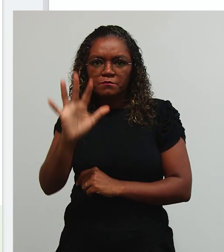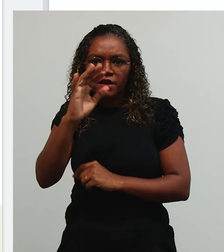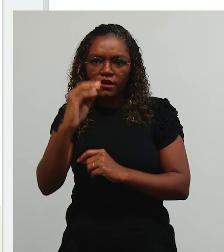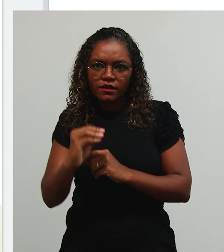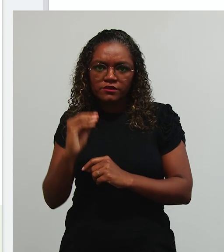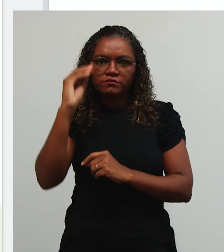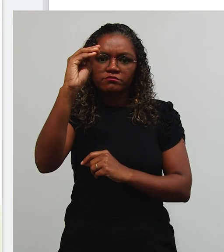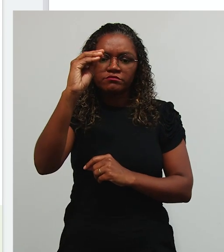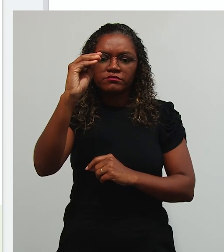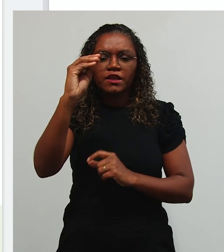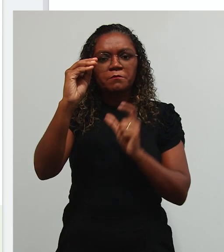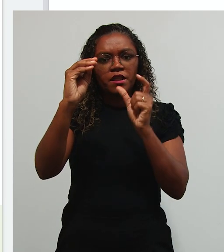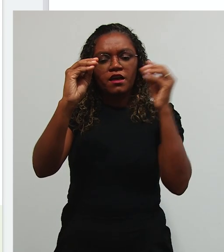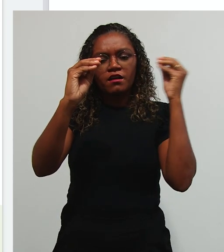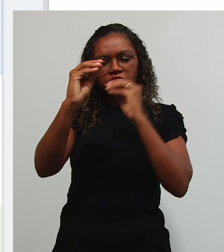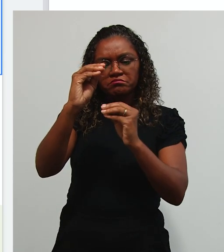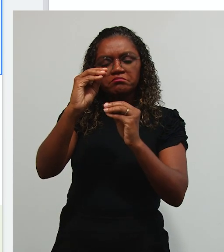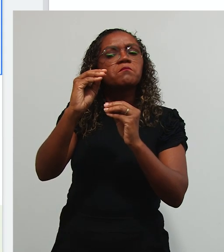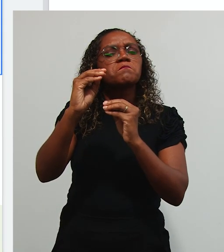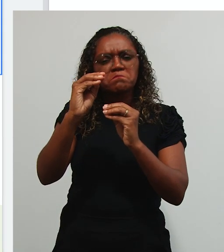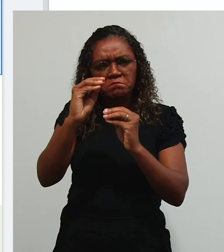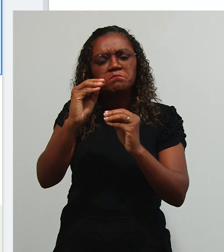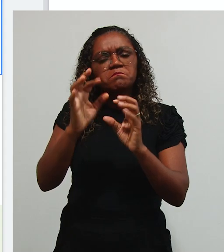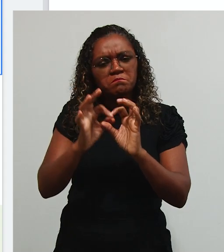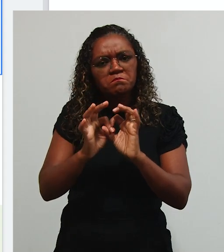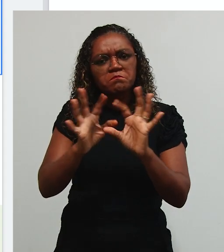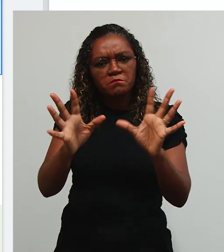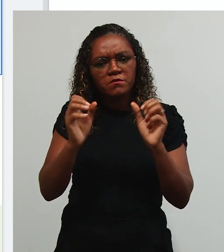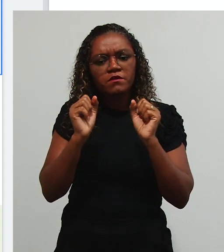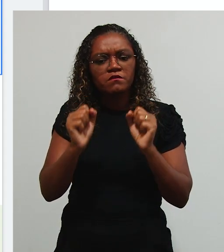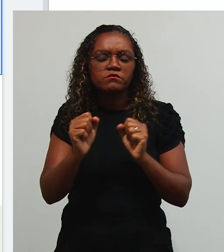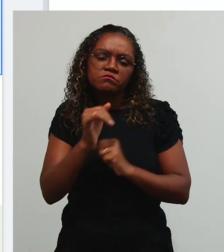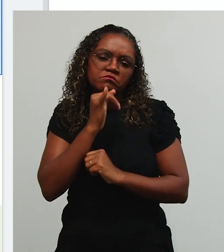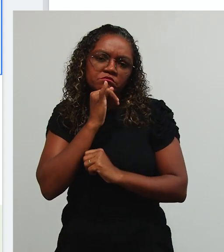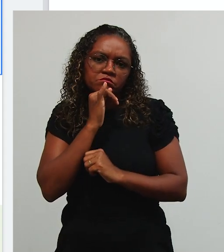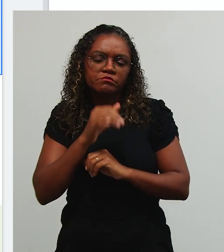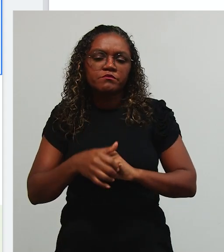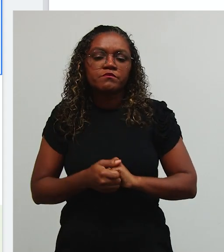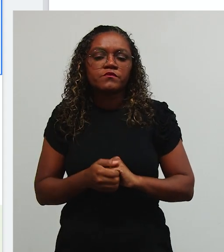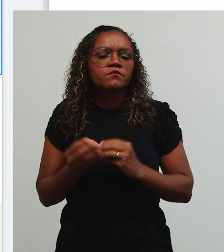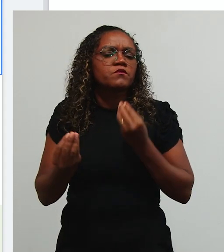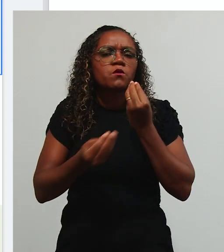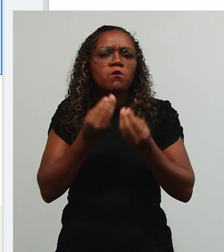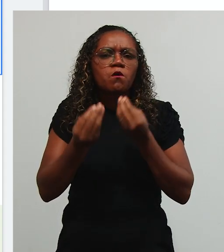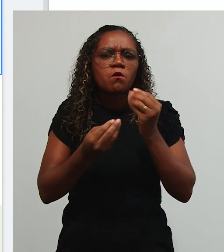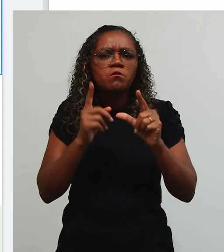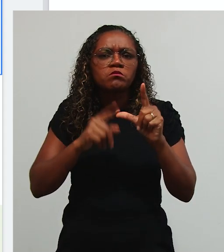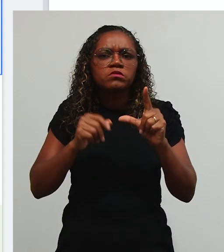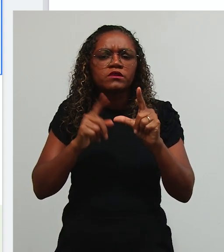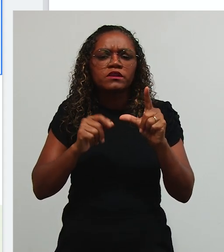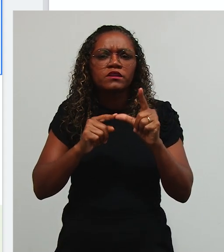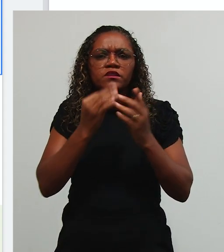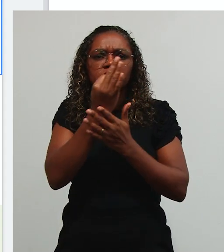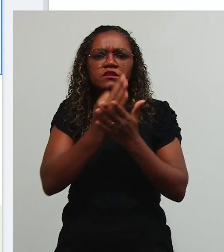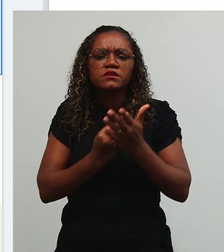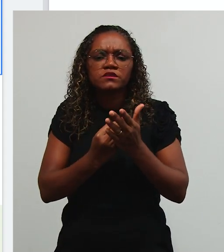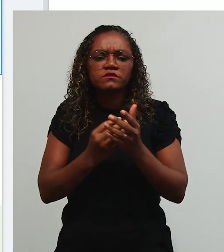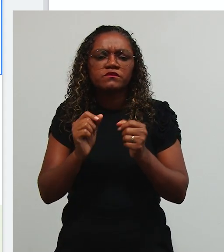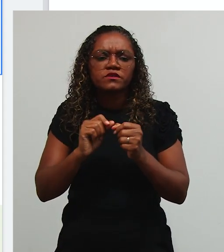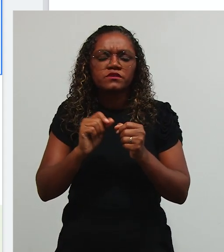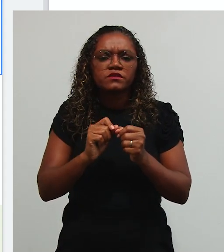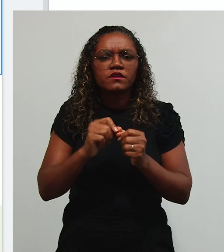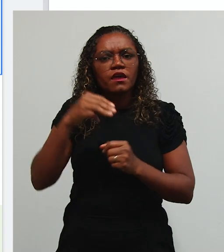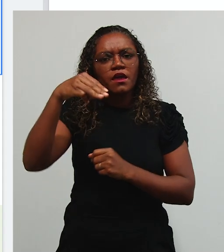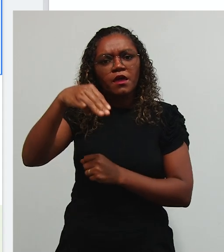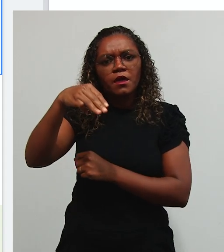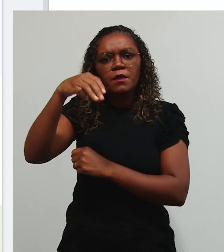aqui. Como que eu faço para inserir caixa de texto? Nós já vimos no episódio anterior, mas você vem aqui no seu menu da